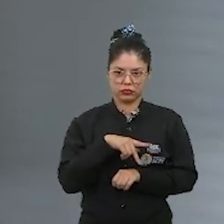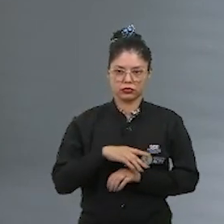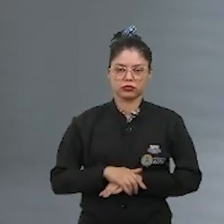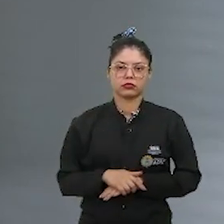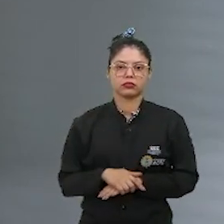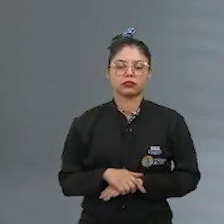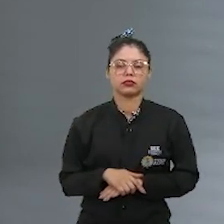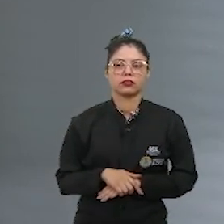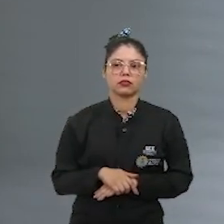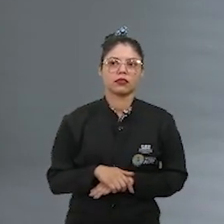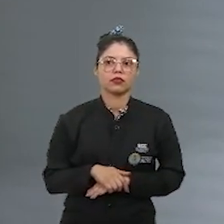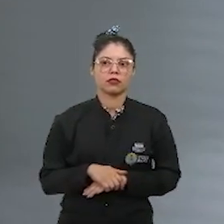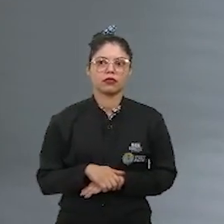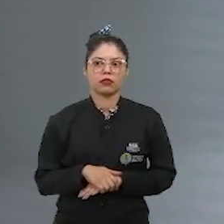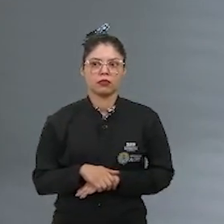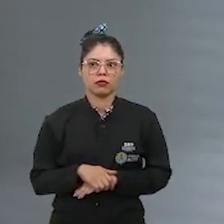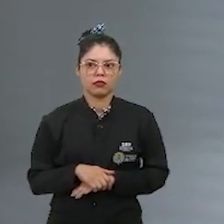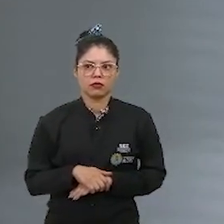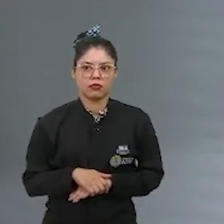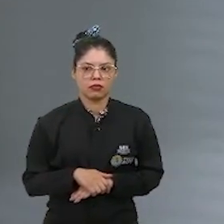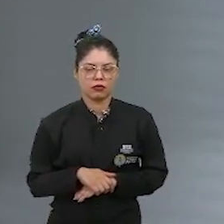nosso próprio país ou que são